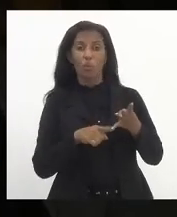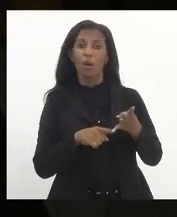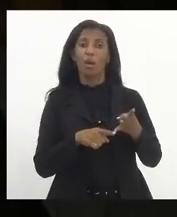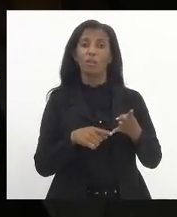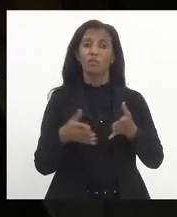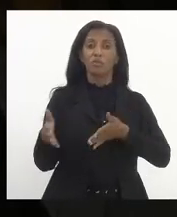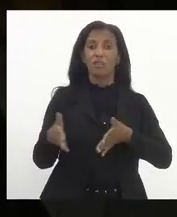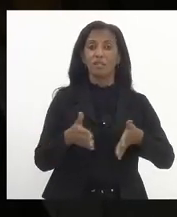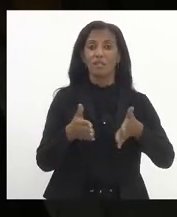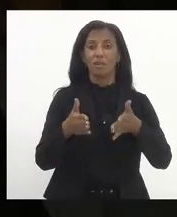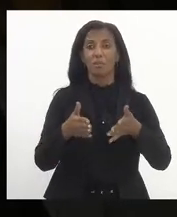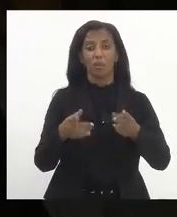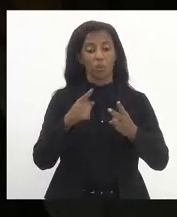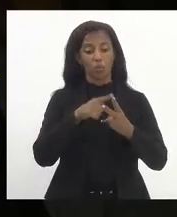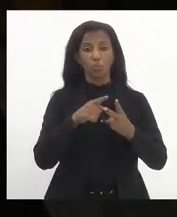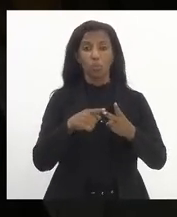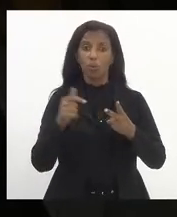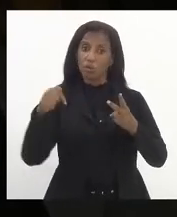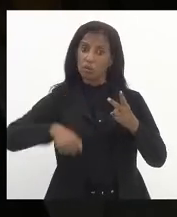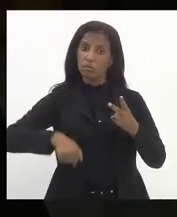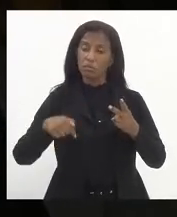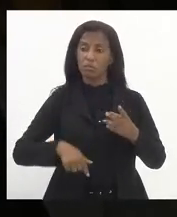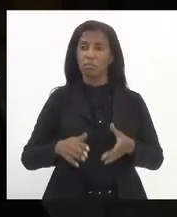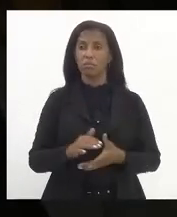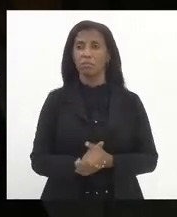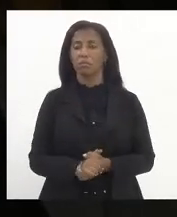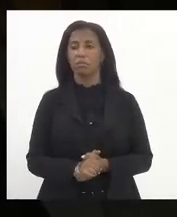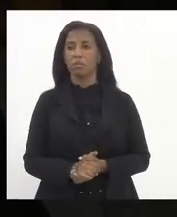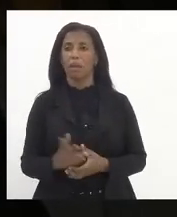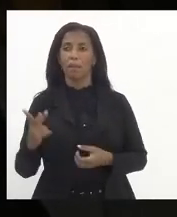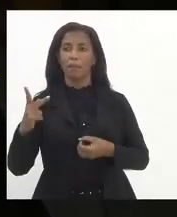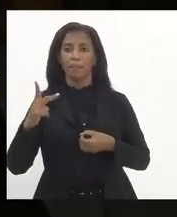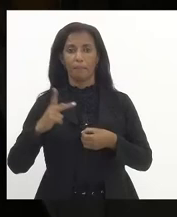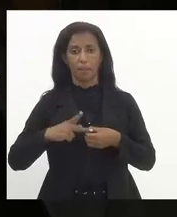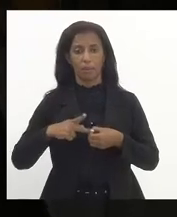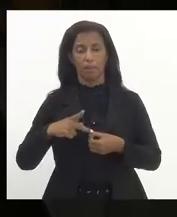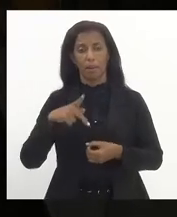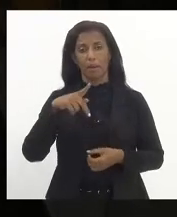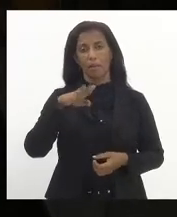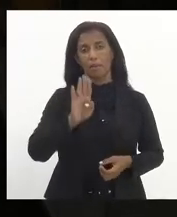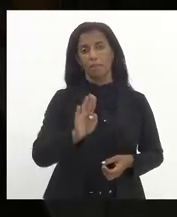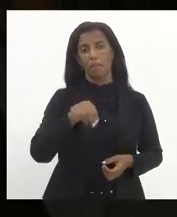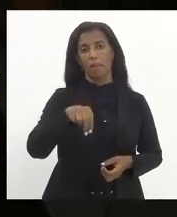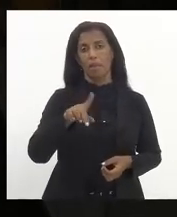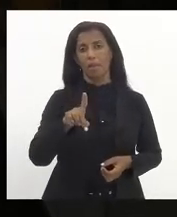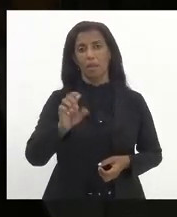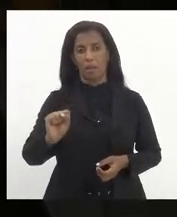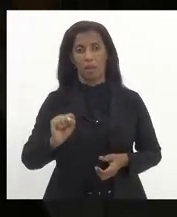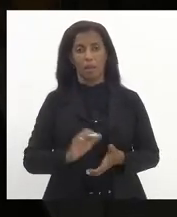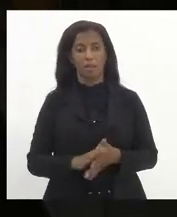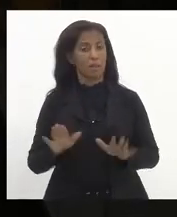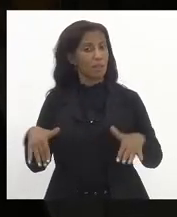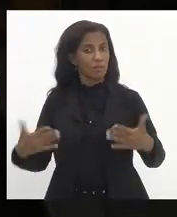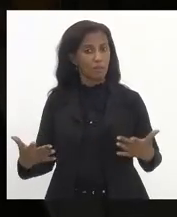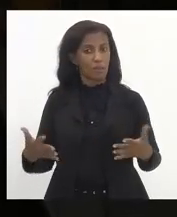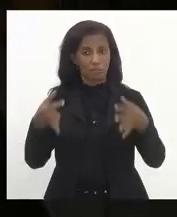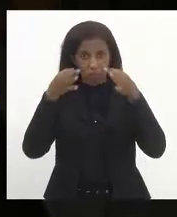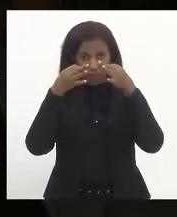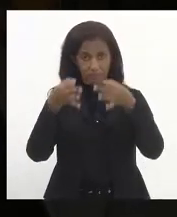por um desses quatro caminhos. Dois estão sediados aqui, a Petrobras e o BNDES. Enfim, então eu queria chamar a